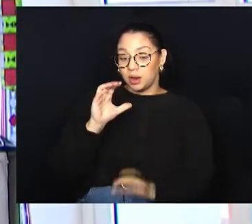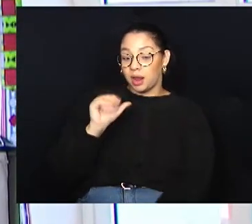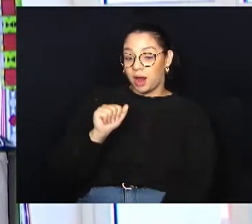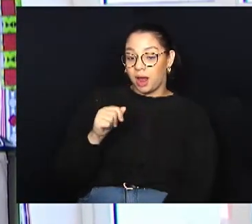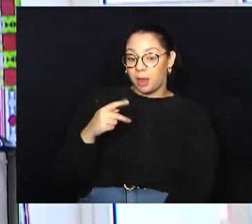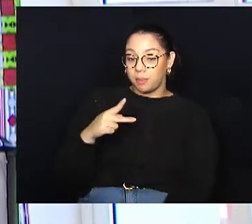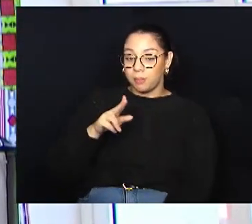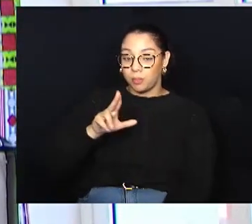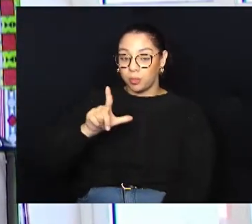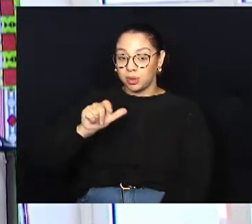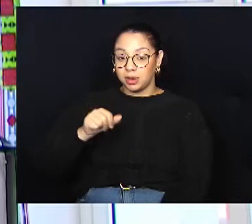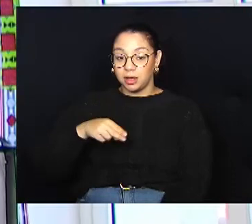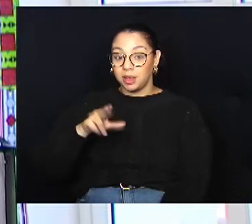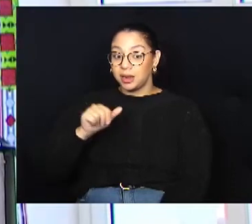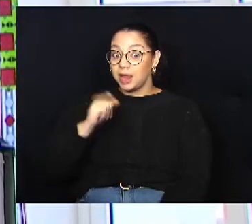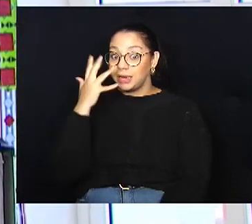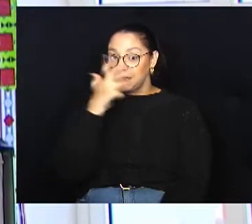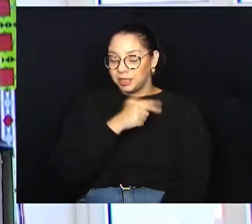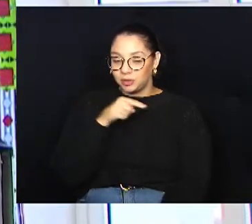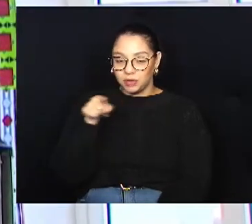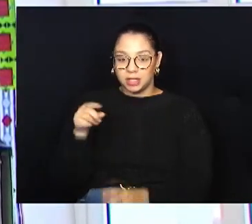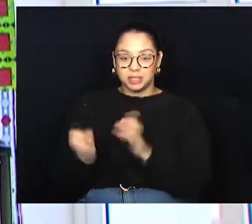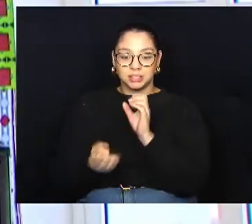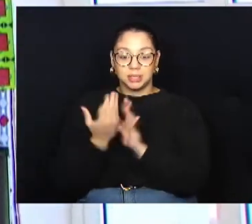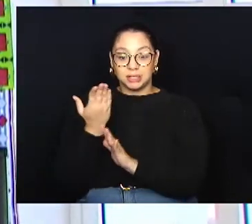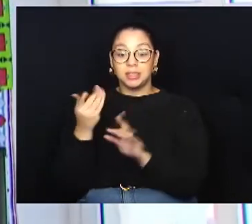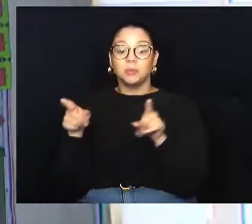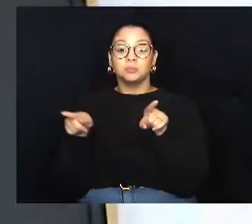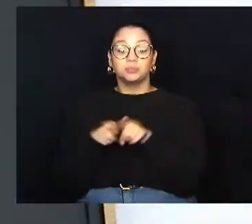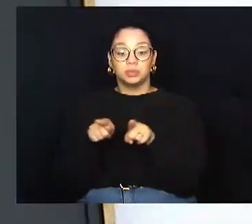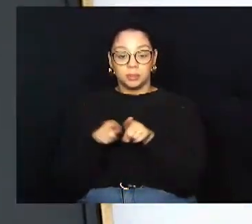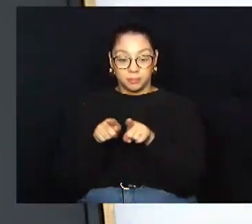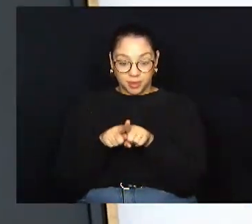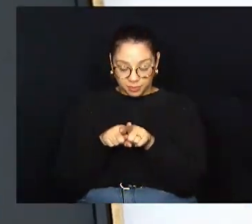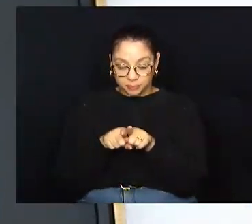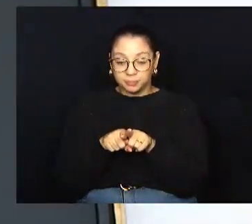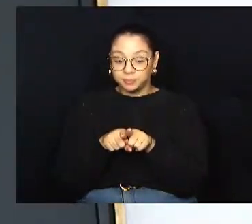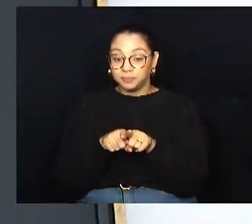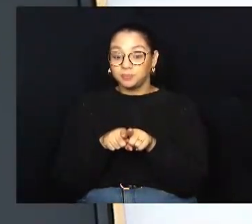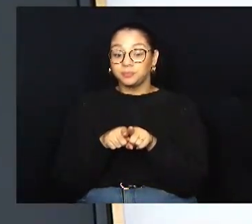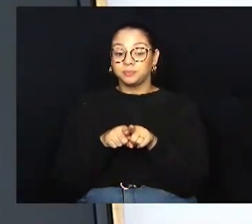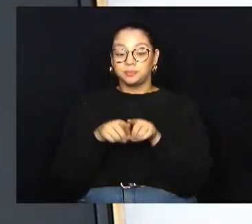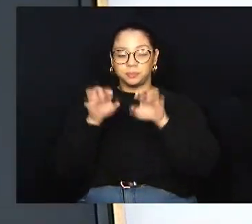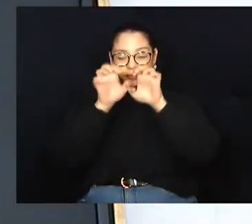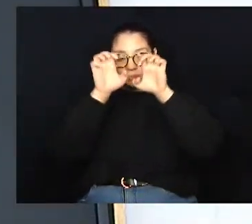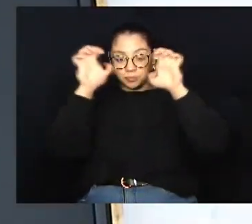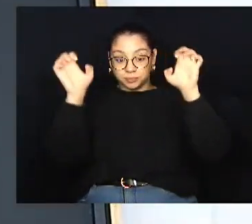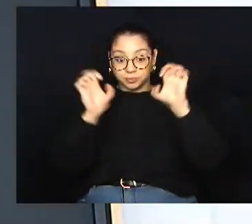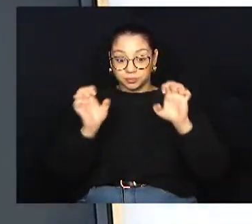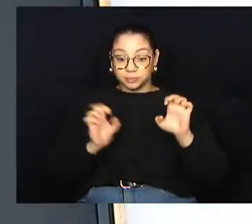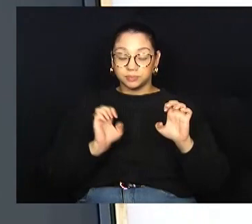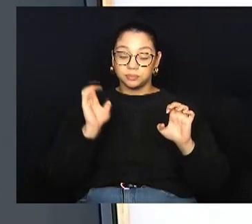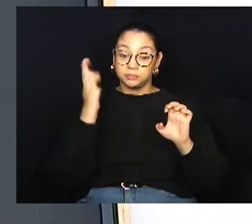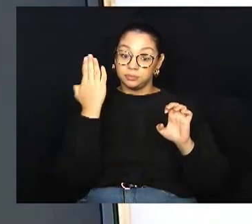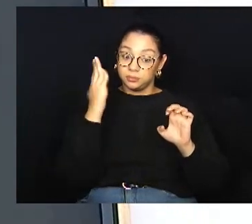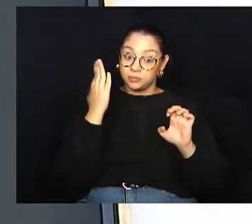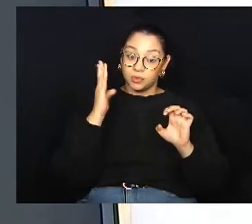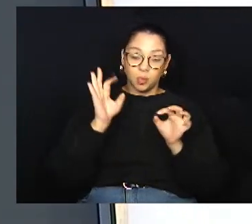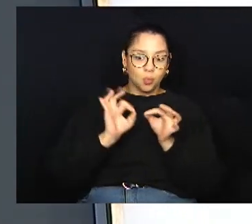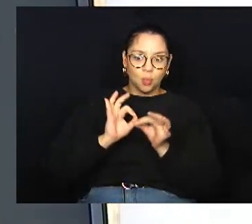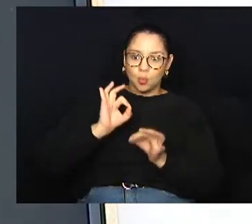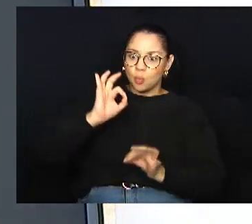muito lindo que eles produzem. Teremos uma escultura em madeira, tamanho de uma